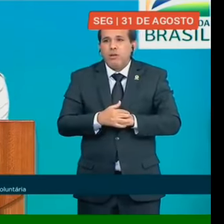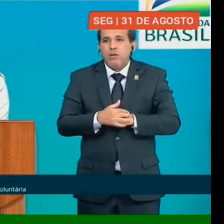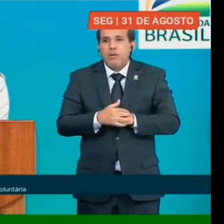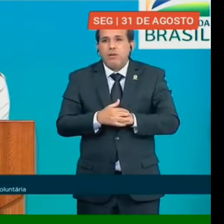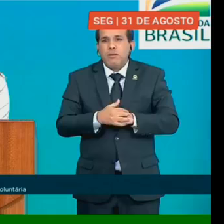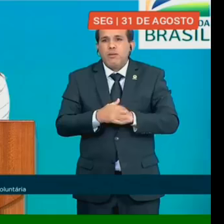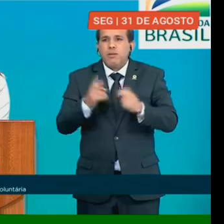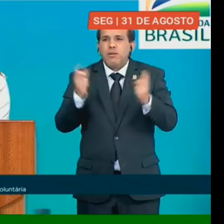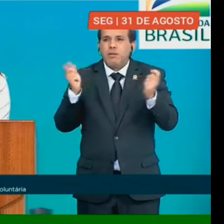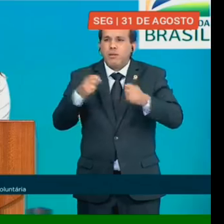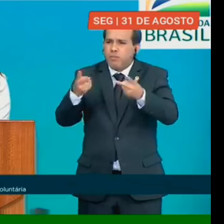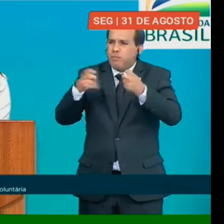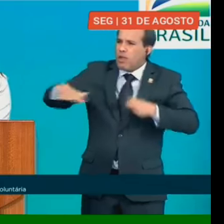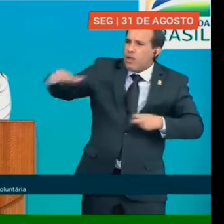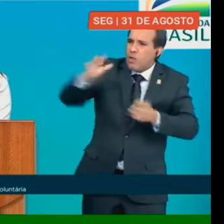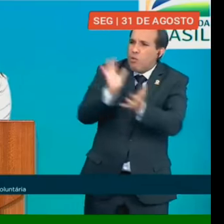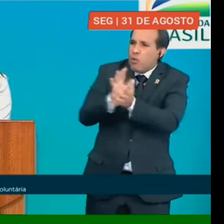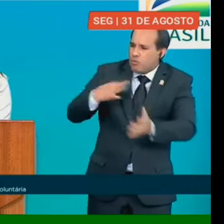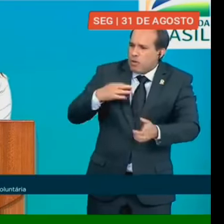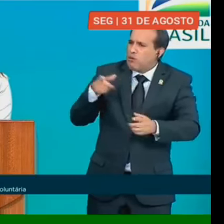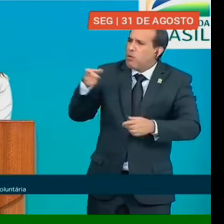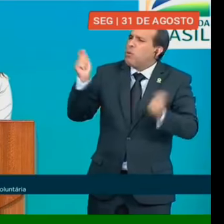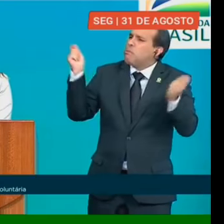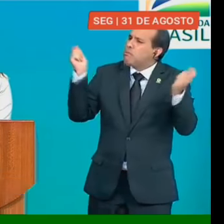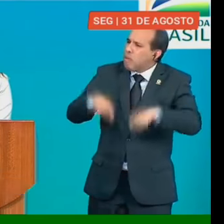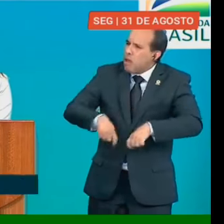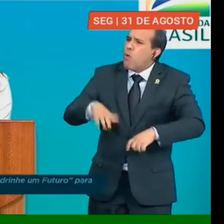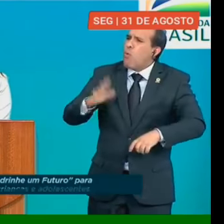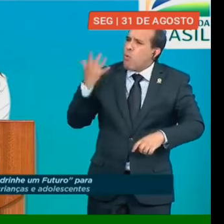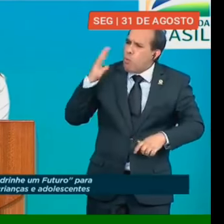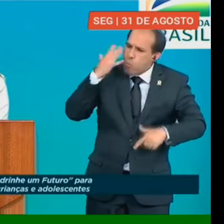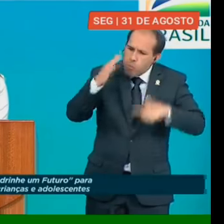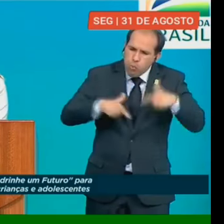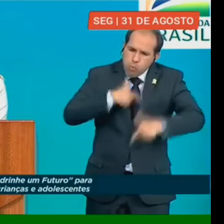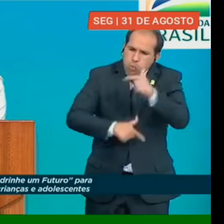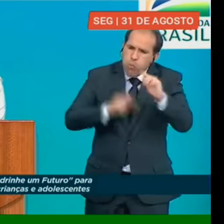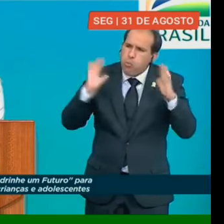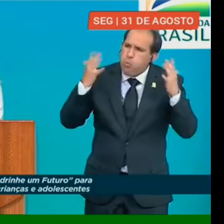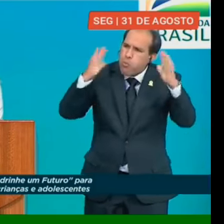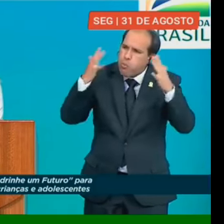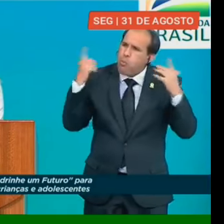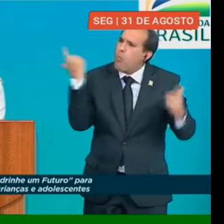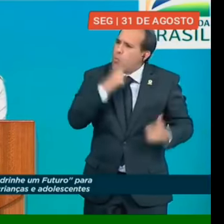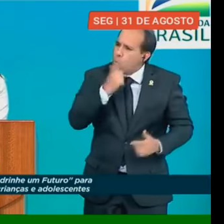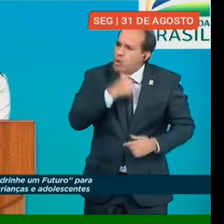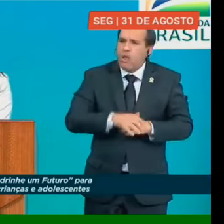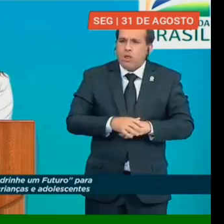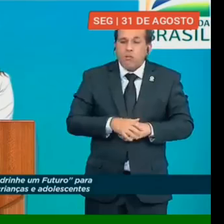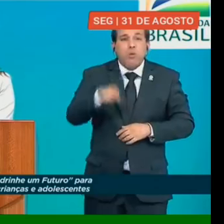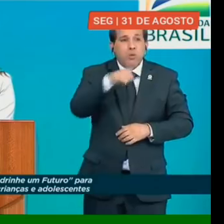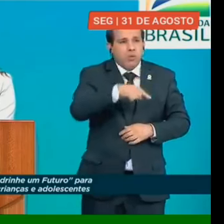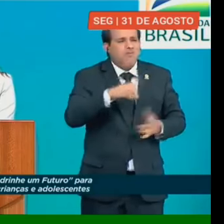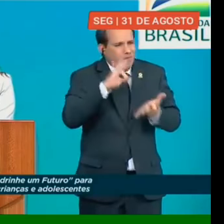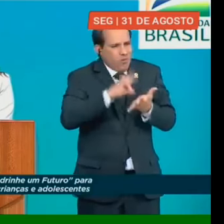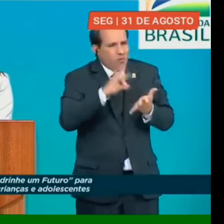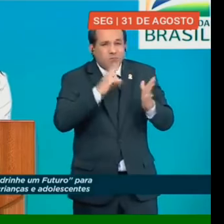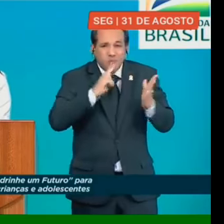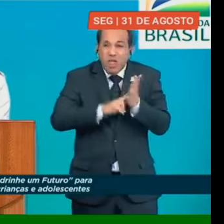dos voluntários e o que são capazes de realizar. Estamos convencidos de que a união